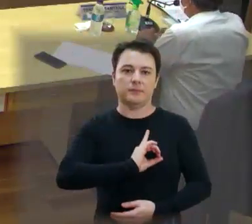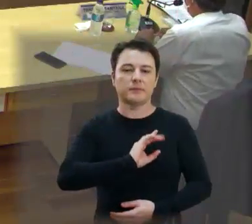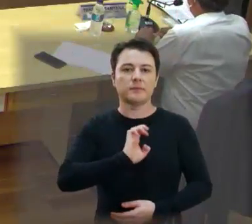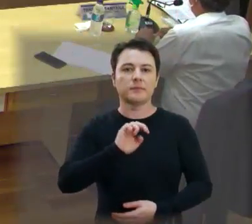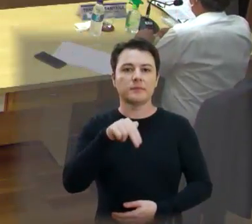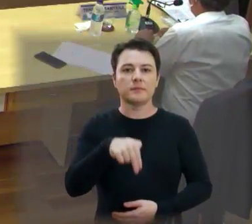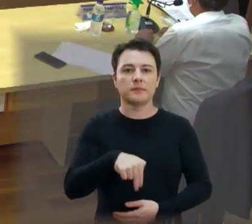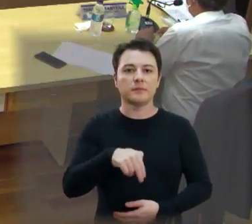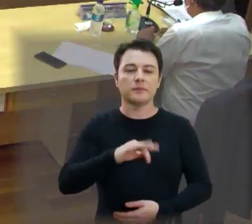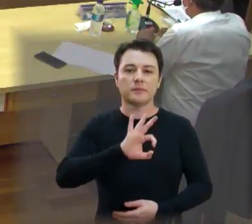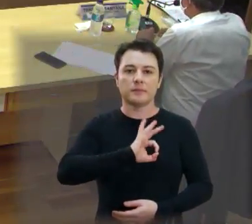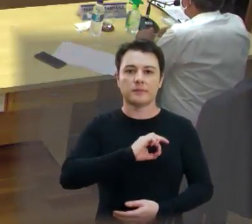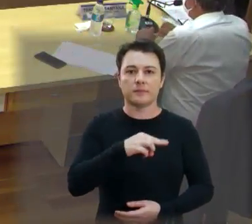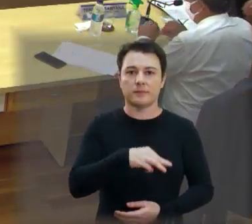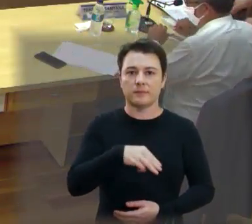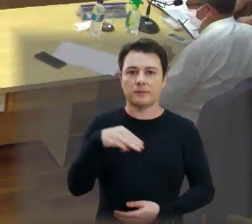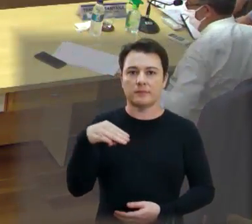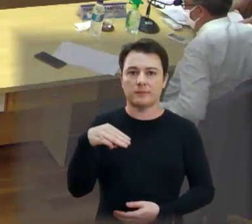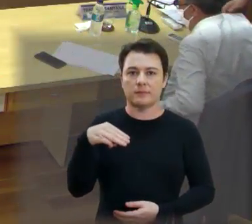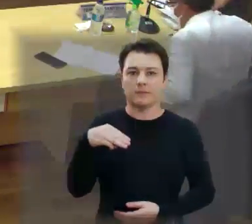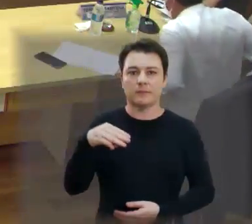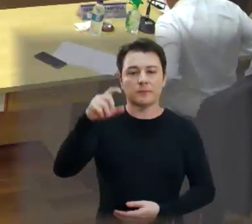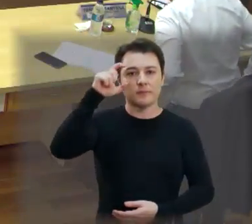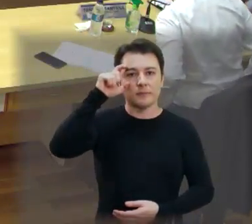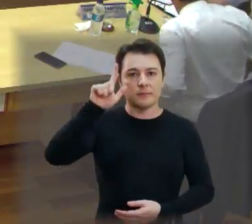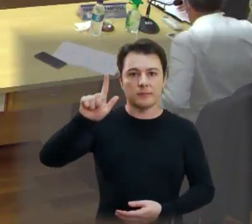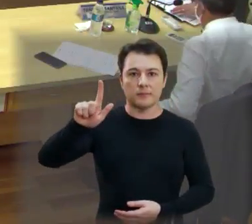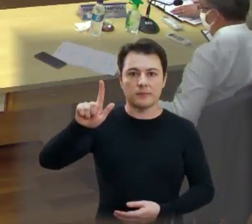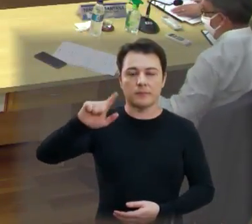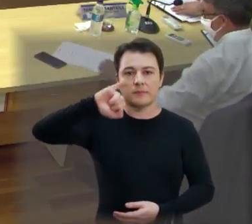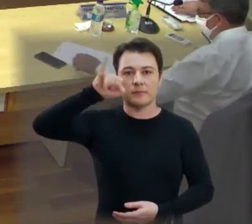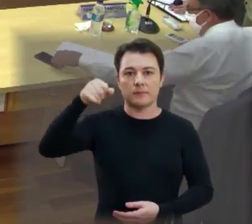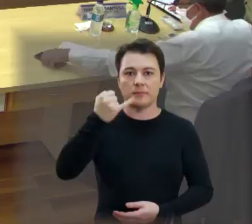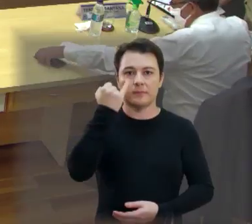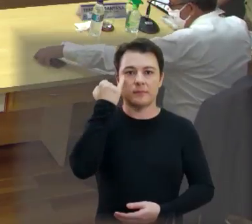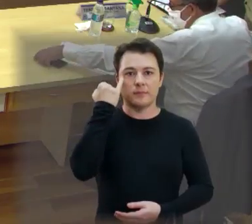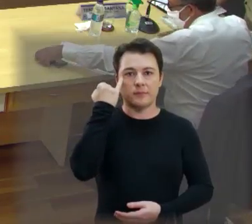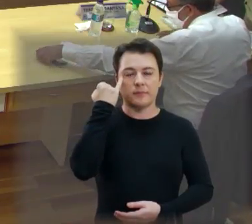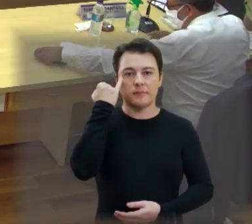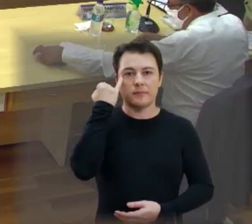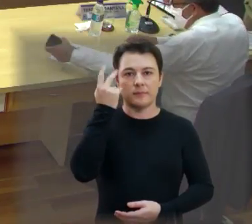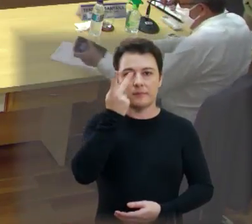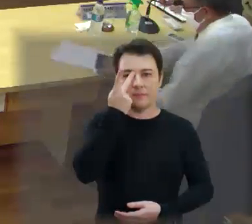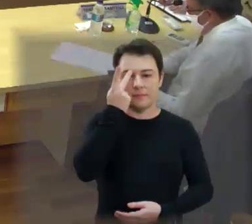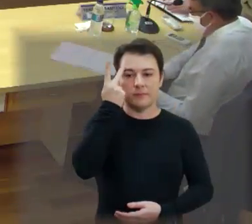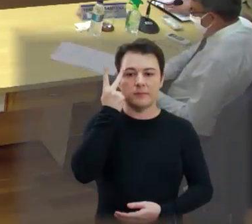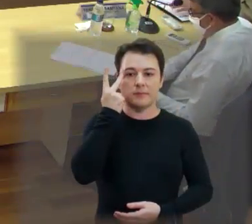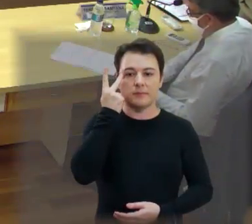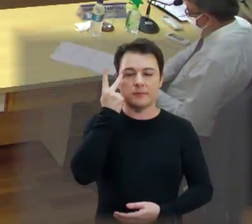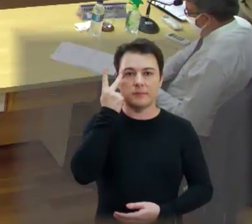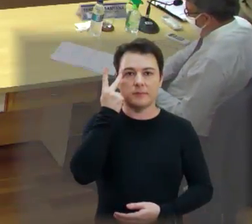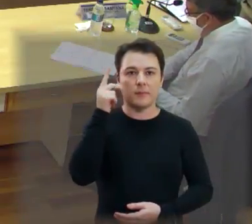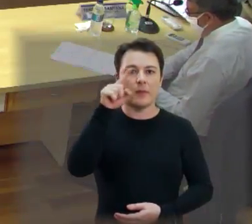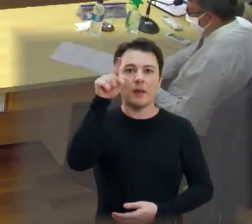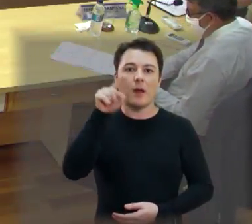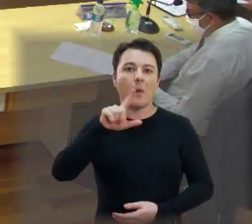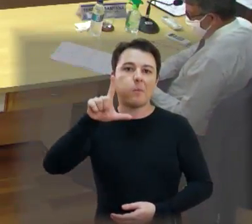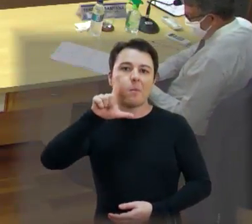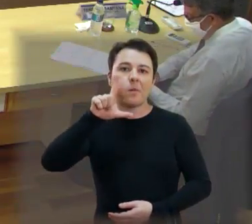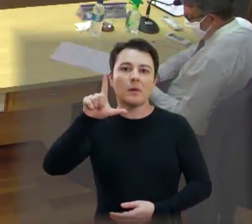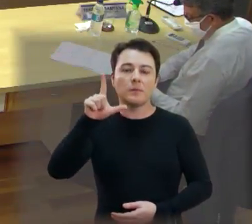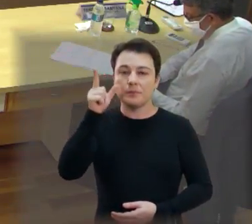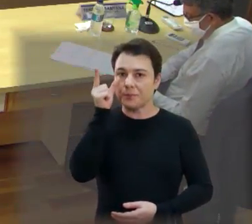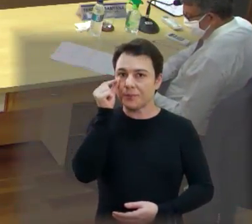Negrini. Presente. Cabo Magalverri. Presente. Gerson da Farmácia. Presente. Jefferson Yachuda. Presente. José Carlos Forçani. Presente. Zé Luiz Zé Macaco.